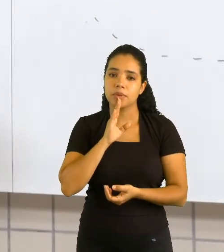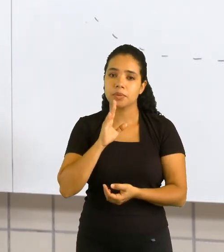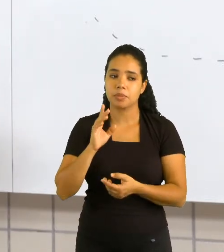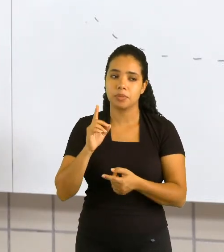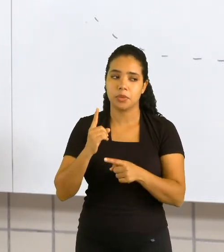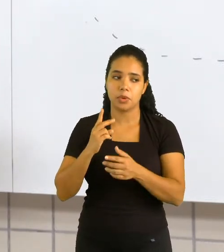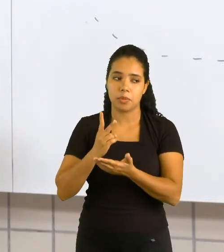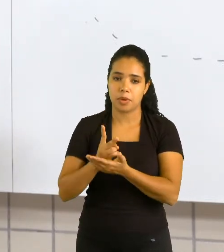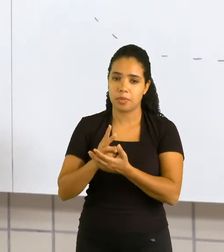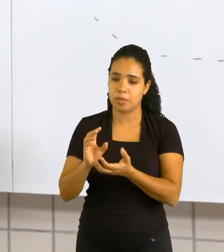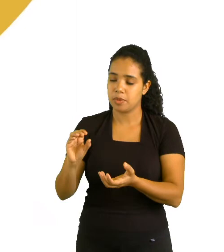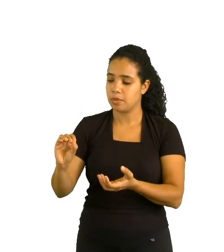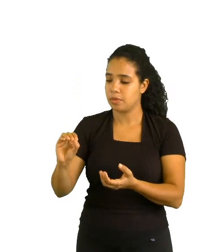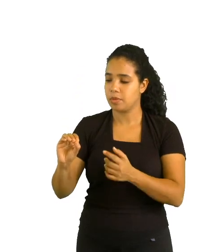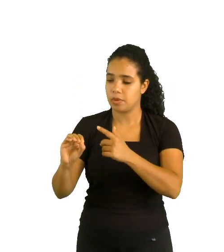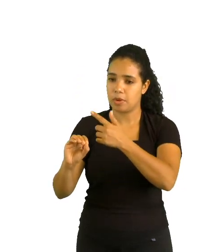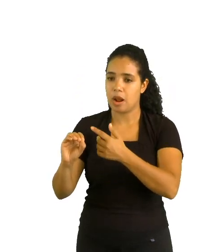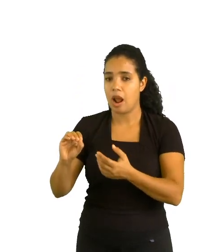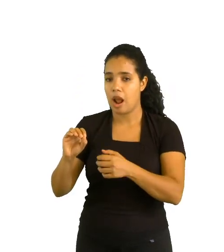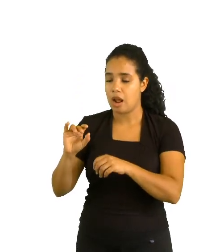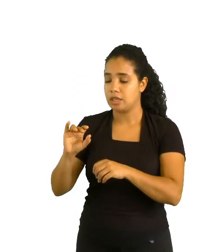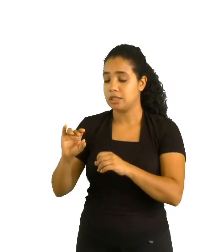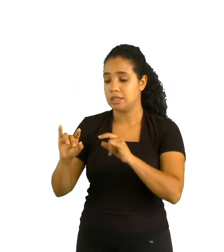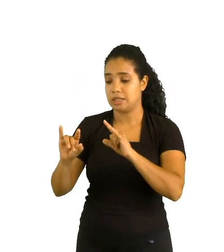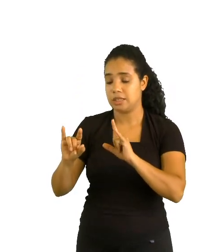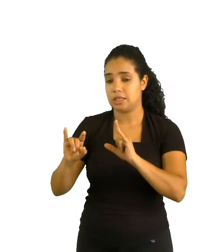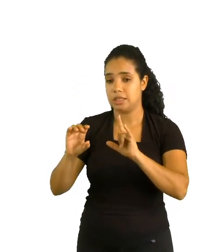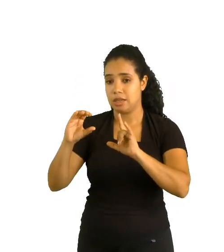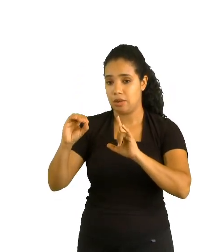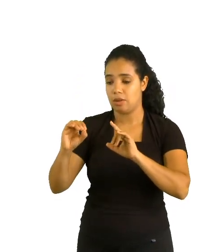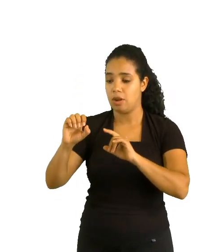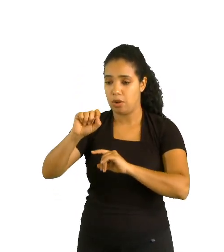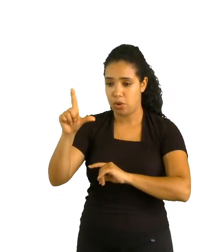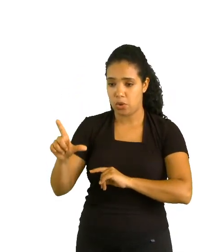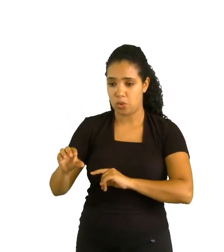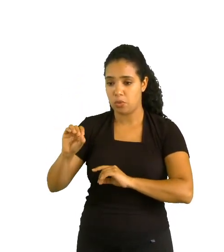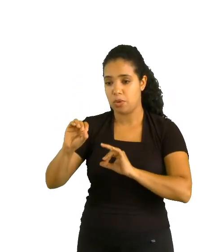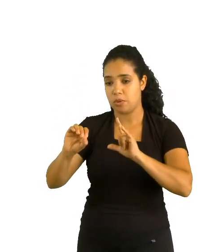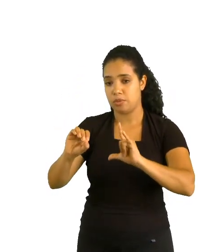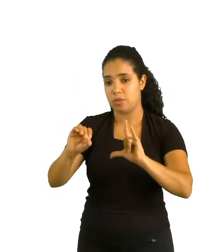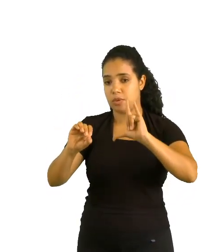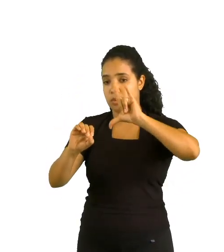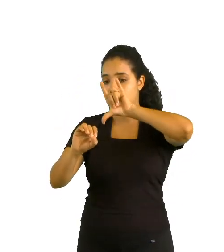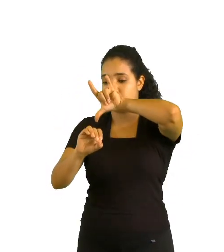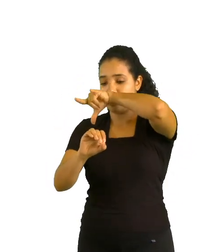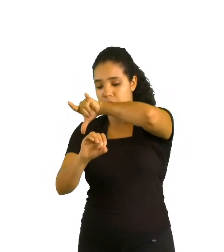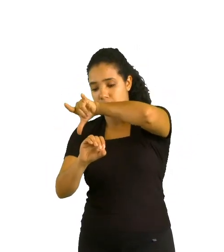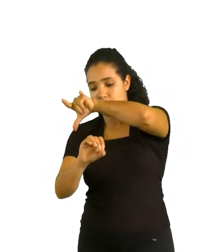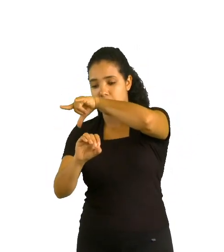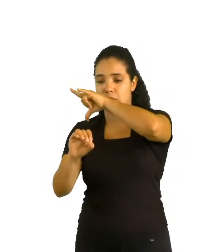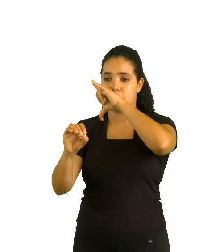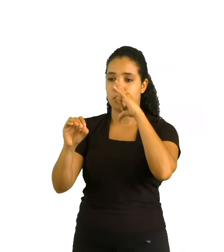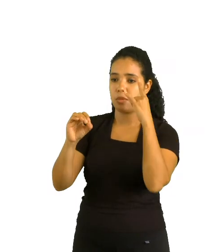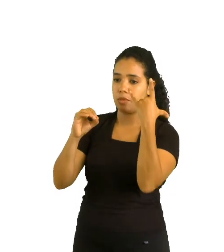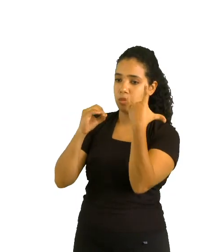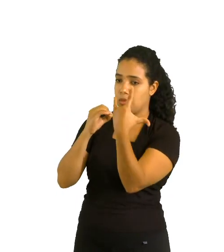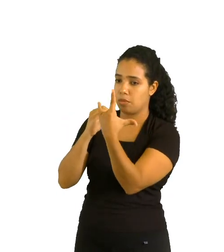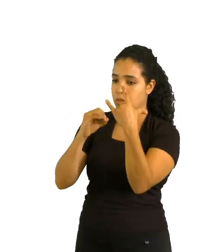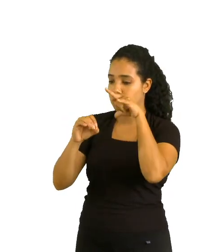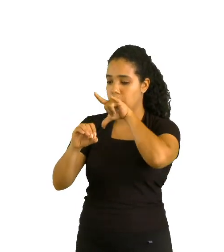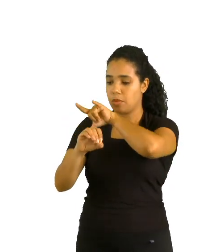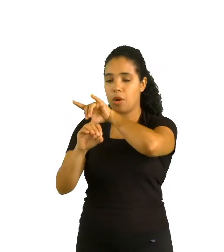mesmo lado da Lua. A Lua, então, ela tem 4 fases. O que são essas fases? É a mudança